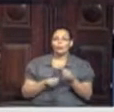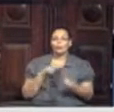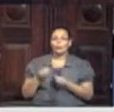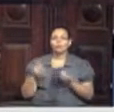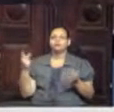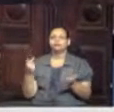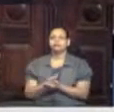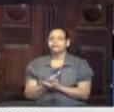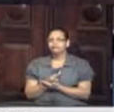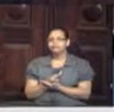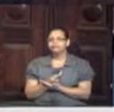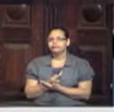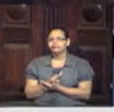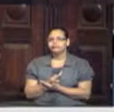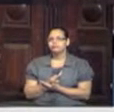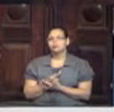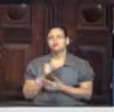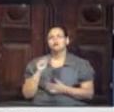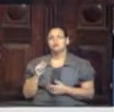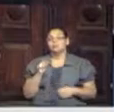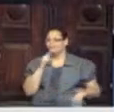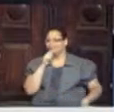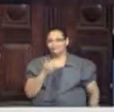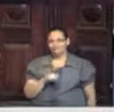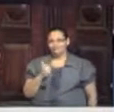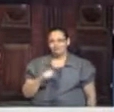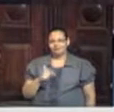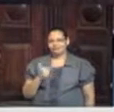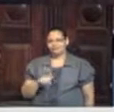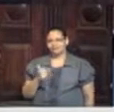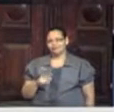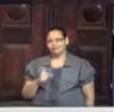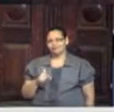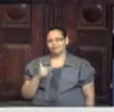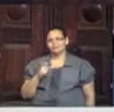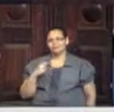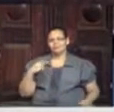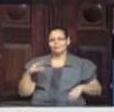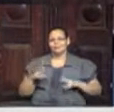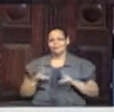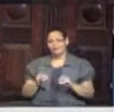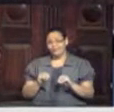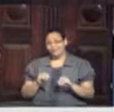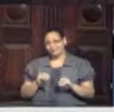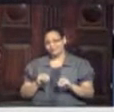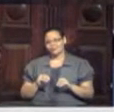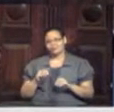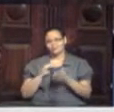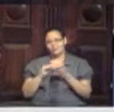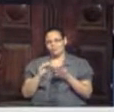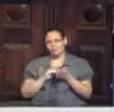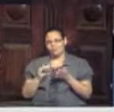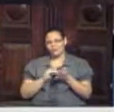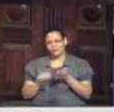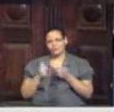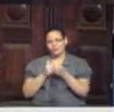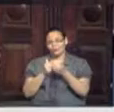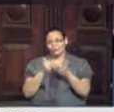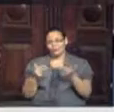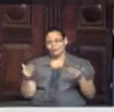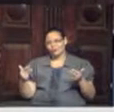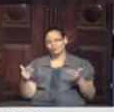prazo, se uma das partes desistir, automaticamente tem uma multa a ser cobrada por esse tipo de